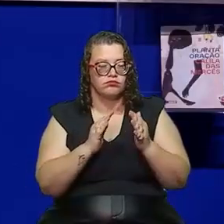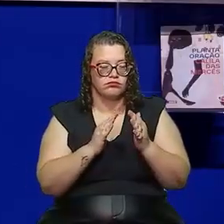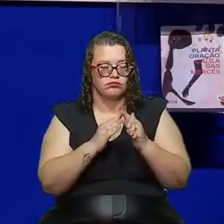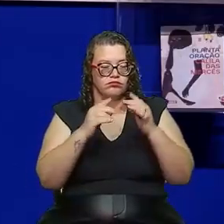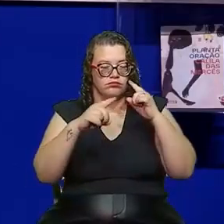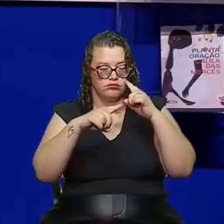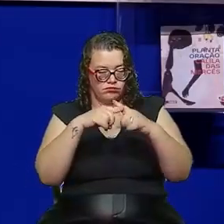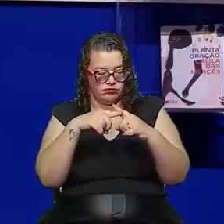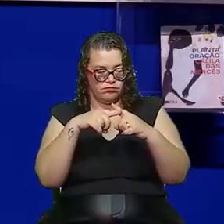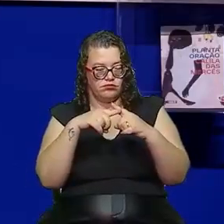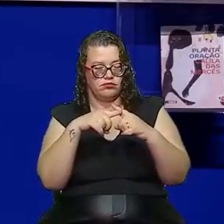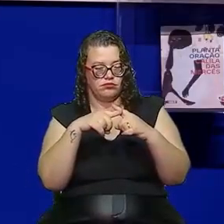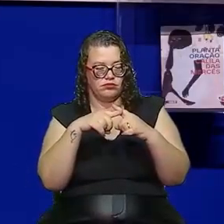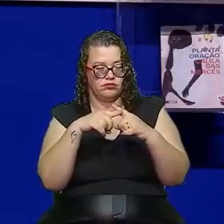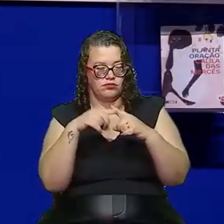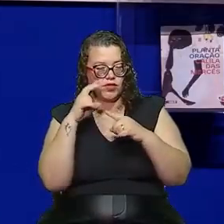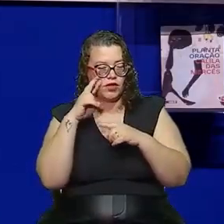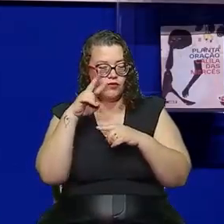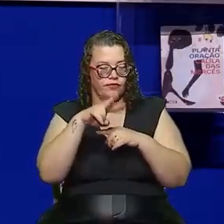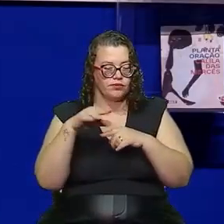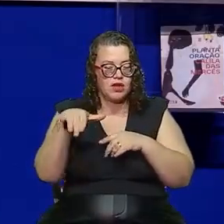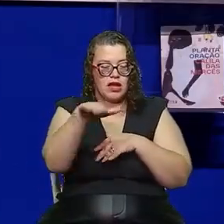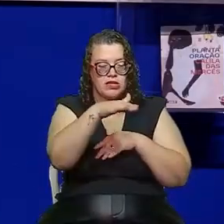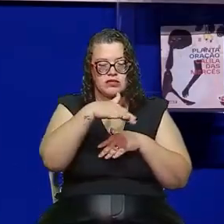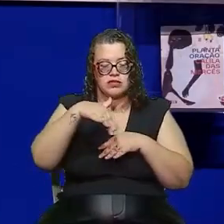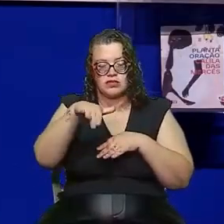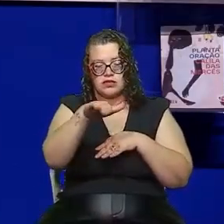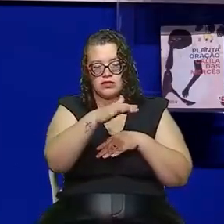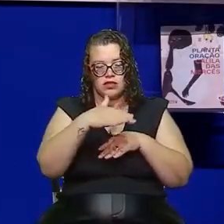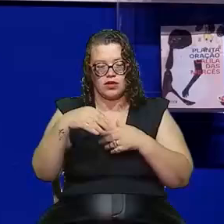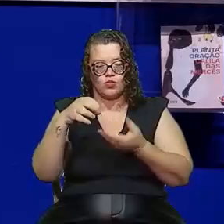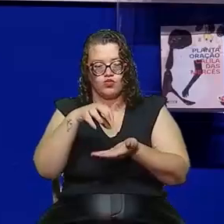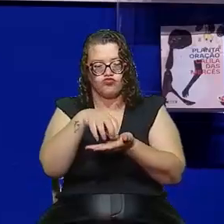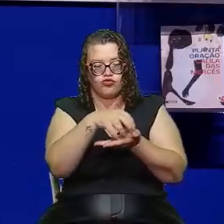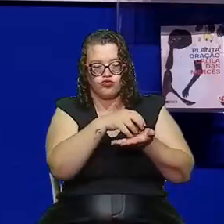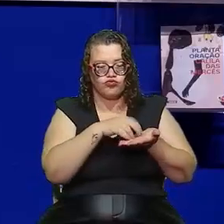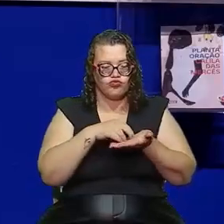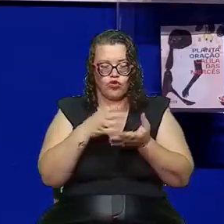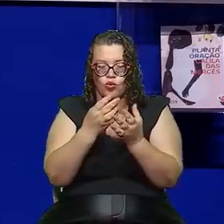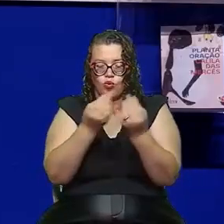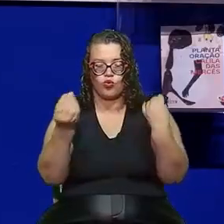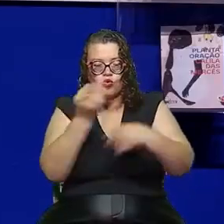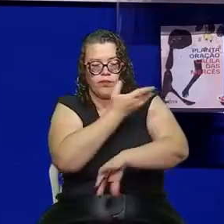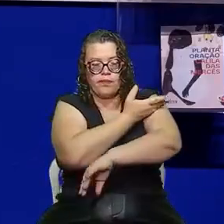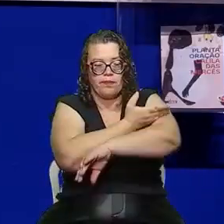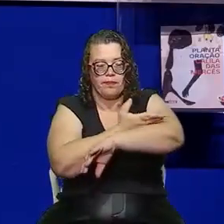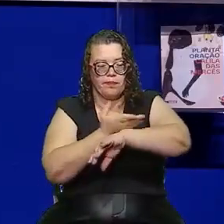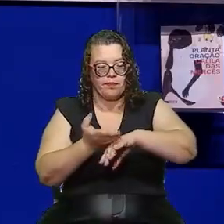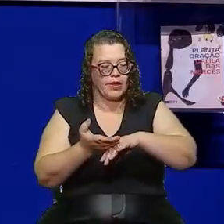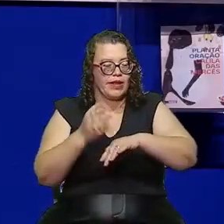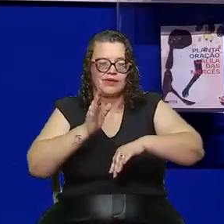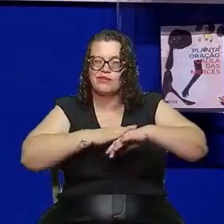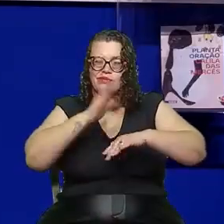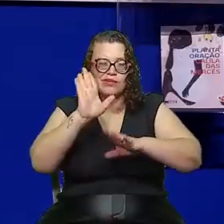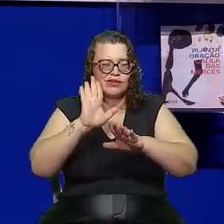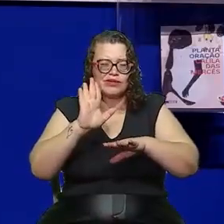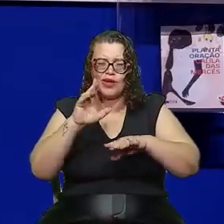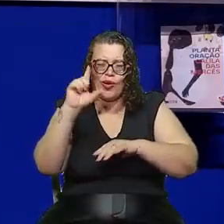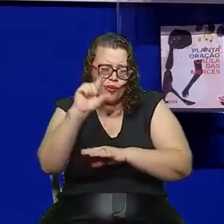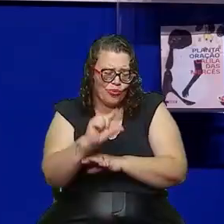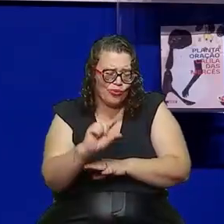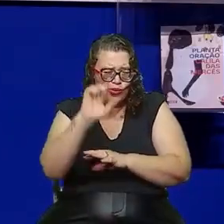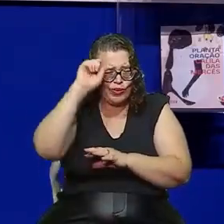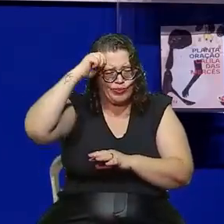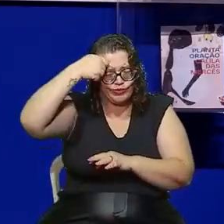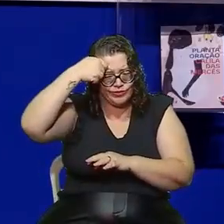Mestre, naquela região do bairro, né? Era muito mais gente branca do que gente negra, né? E aí